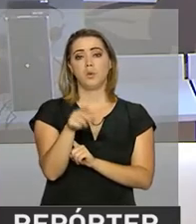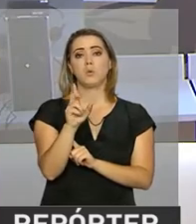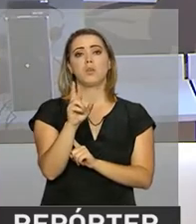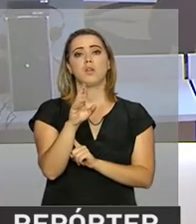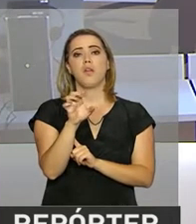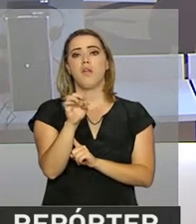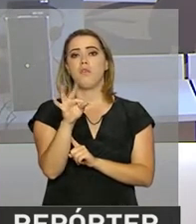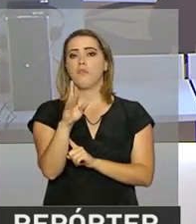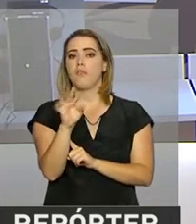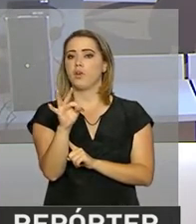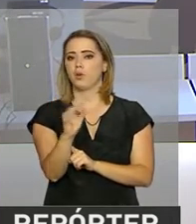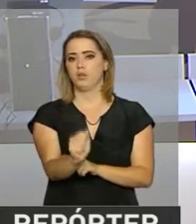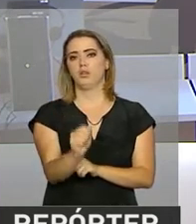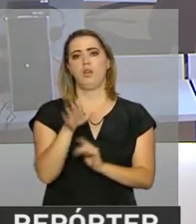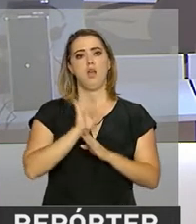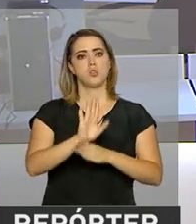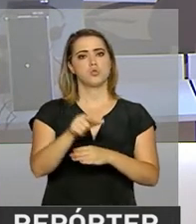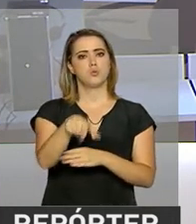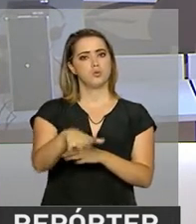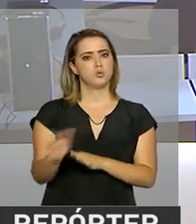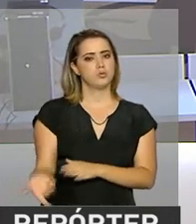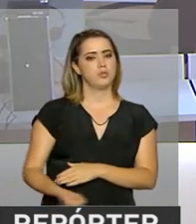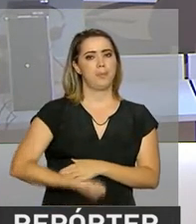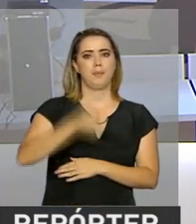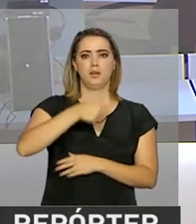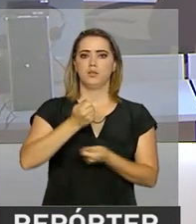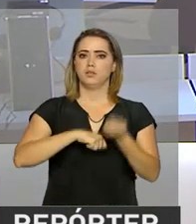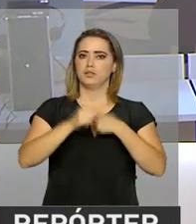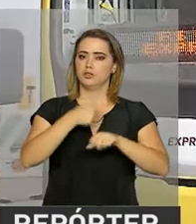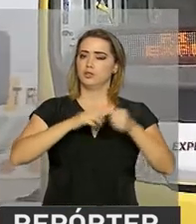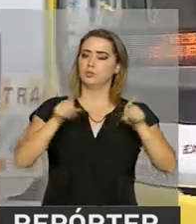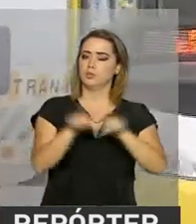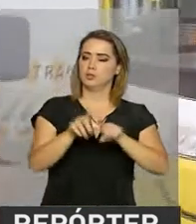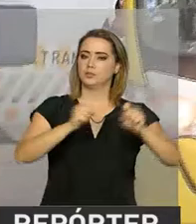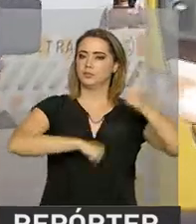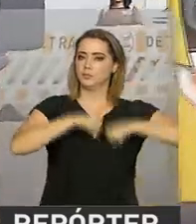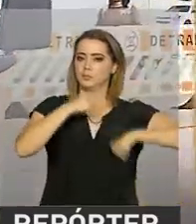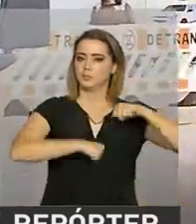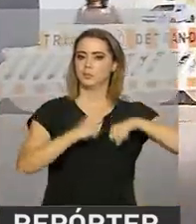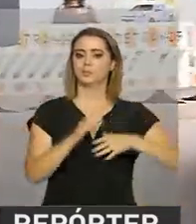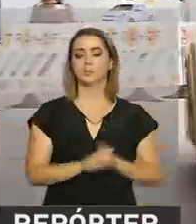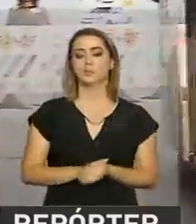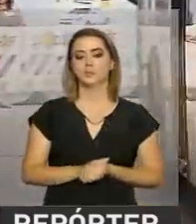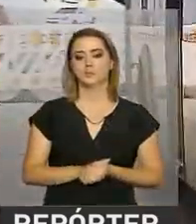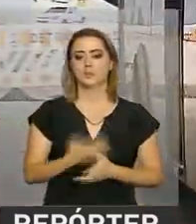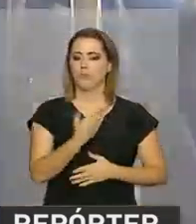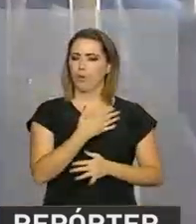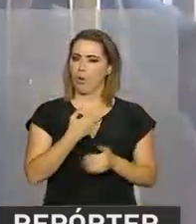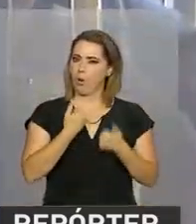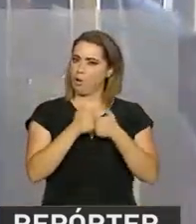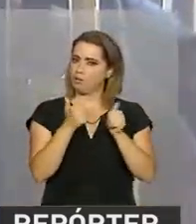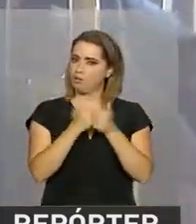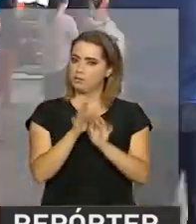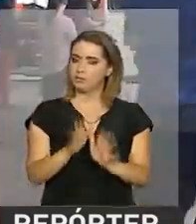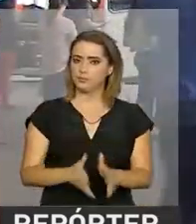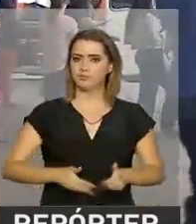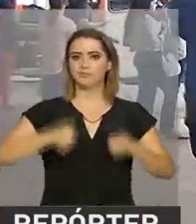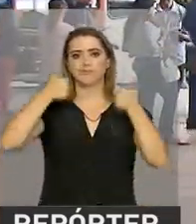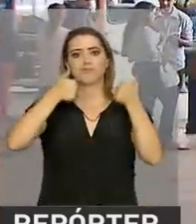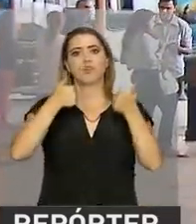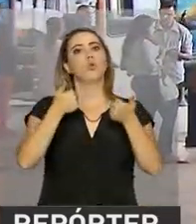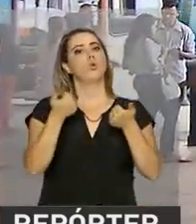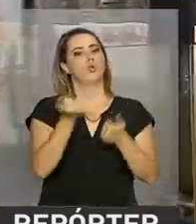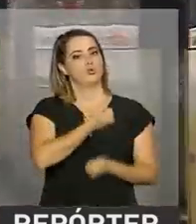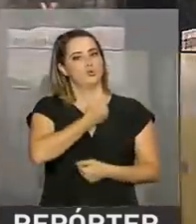Refrota, vai contribuir para ativar a economia e a indústria. Ônibus mais modernos, confortáveis e em